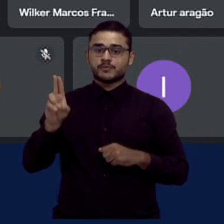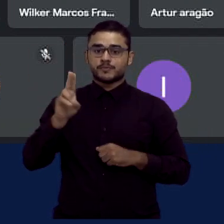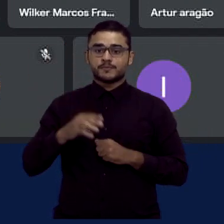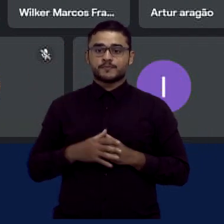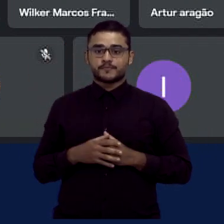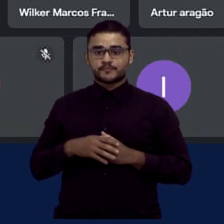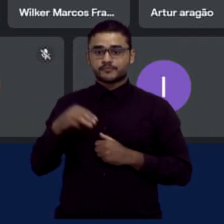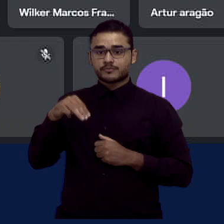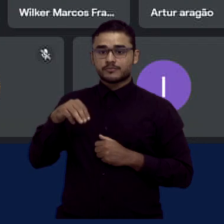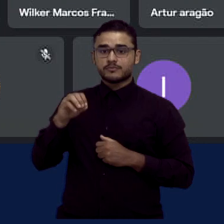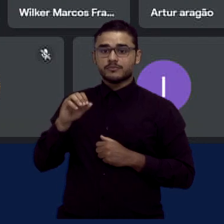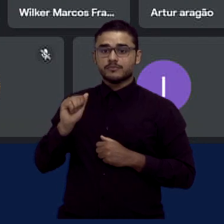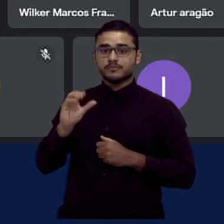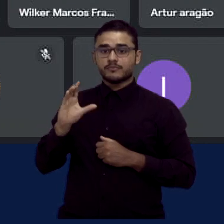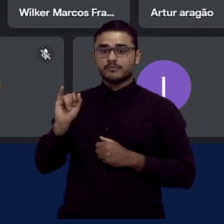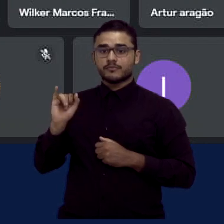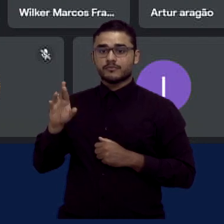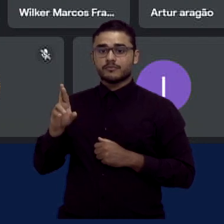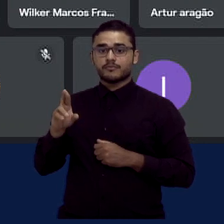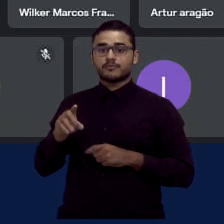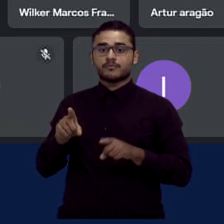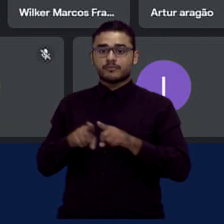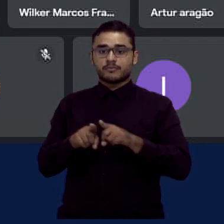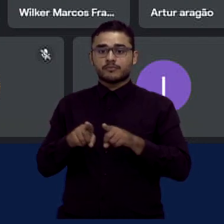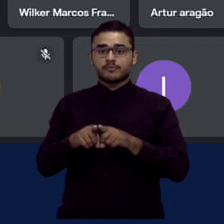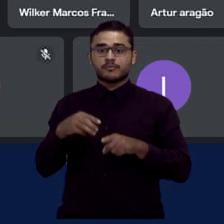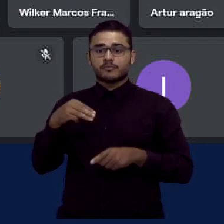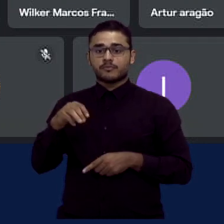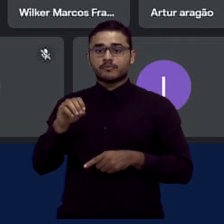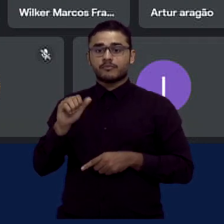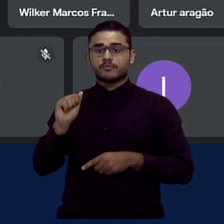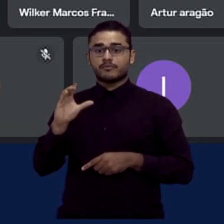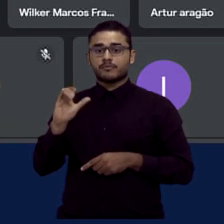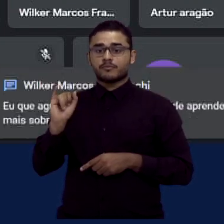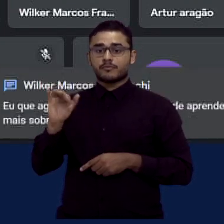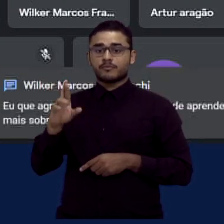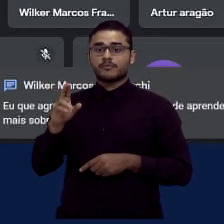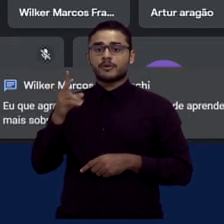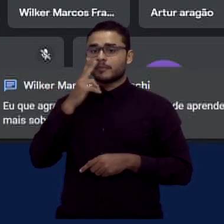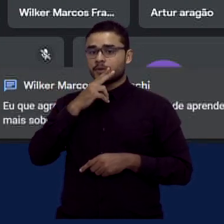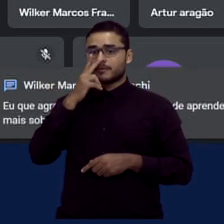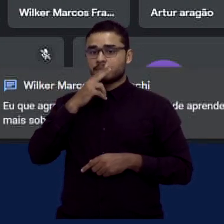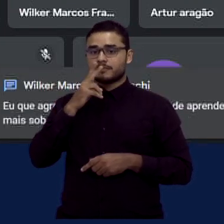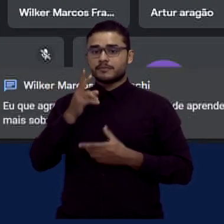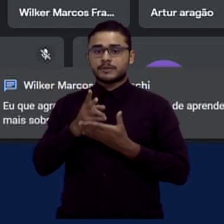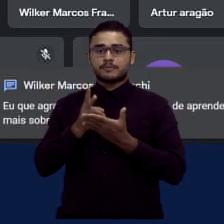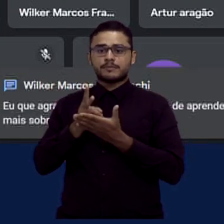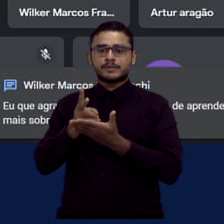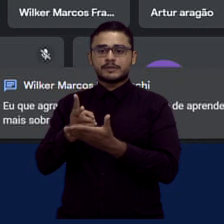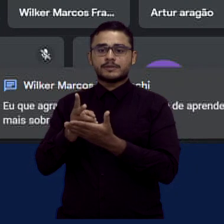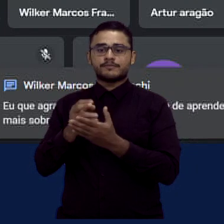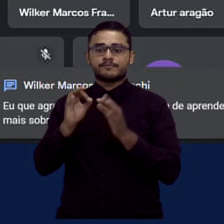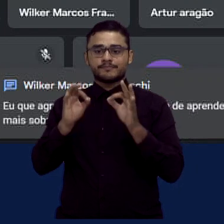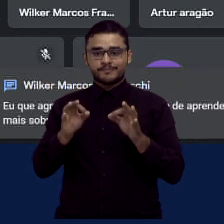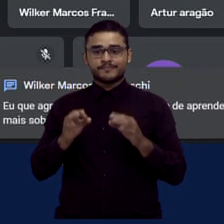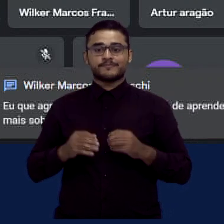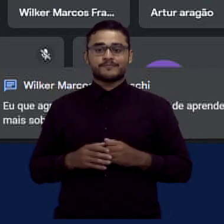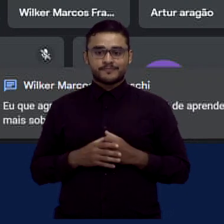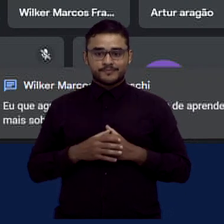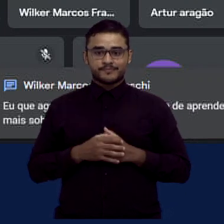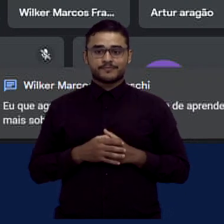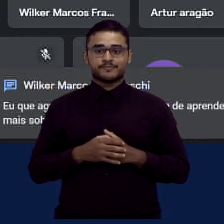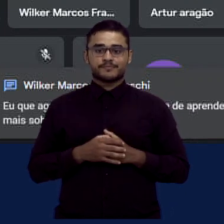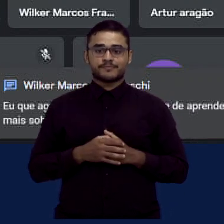é um professor, tá? O Raimundo Moacir, por exemplo. Que a gente ele aqui é habituado. Então, Moacir, professor Raimundo Moacir, por estar aqui